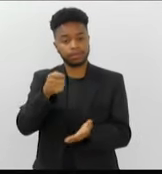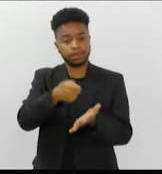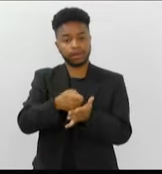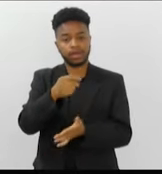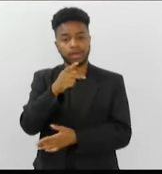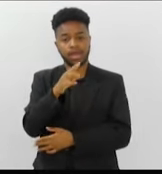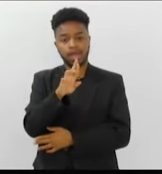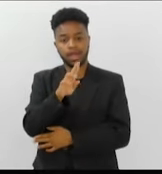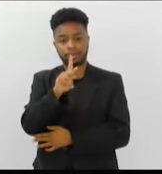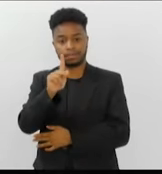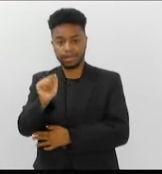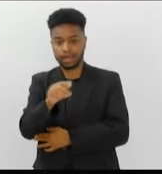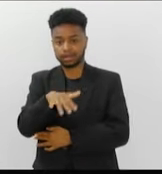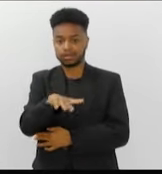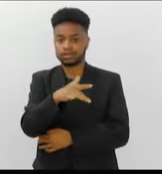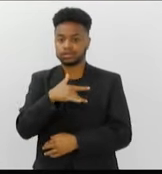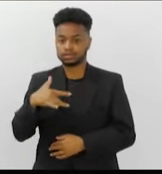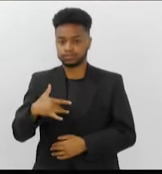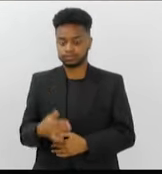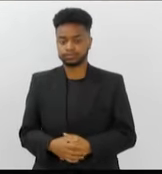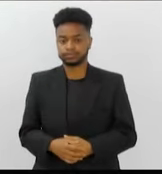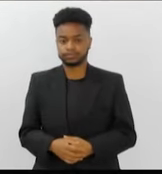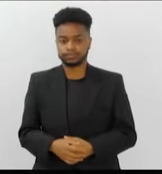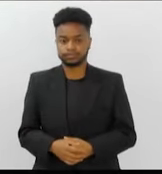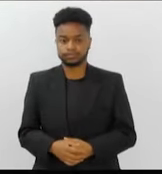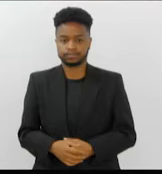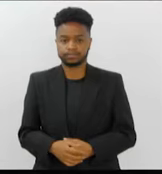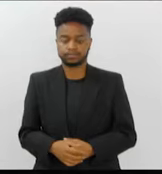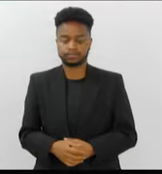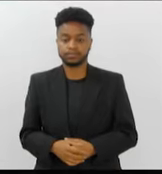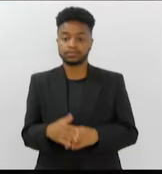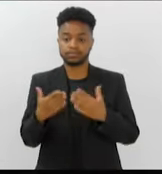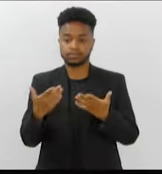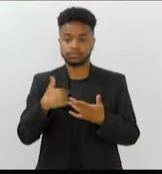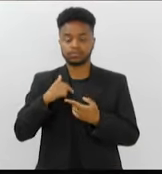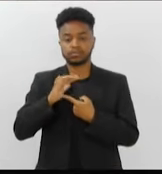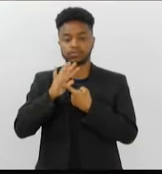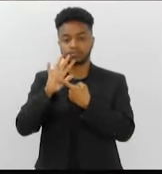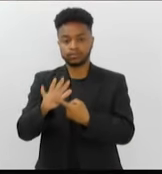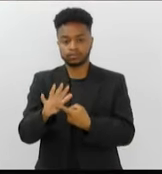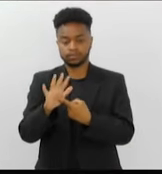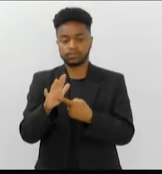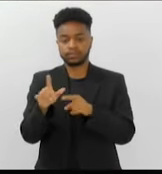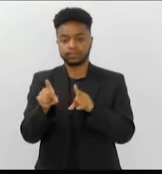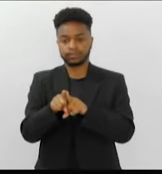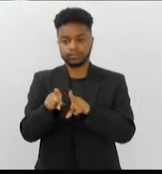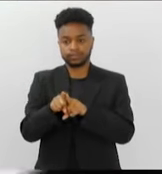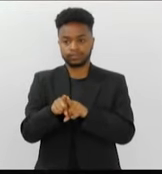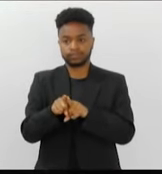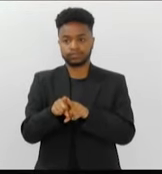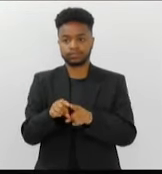Flávio. Acredite nisso. E eu vou mostrar aqui,